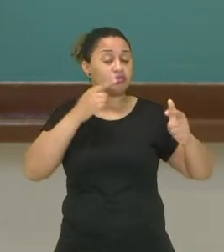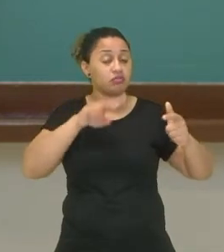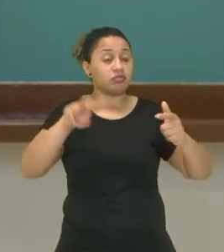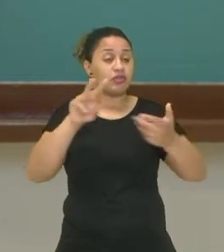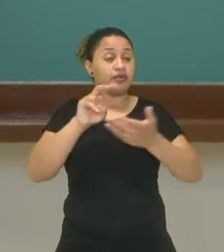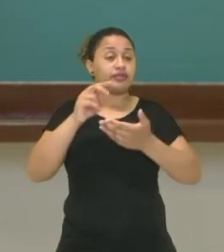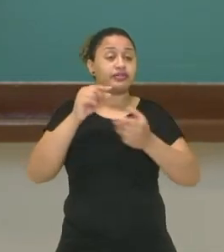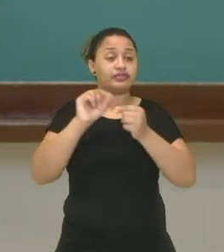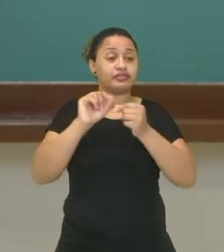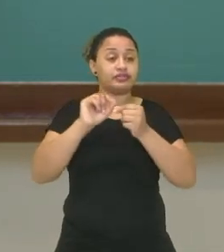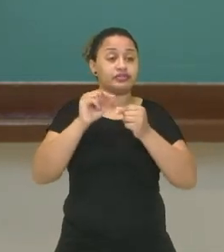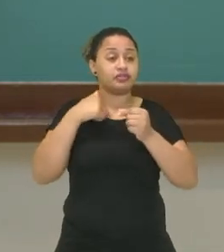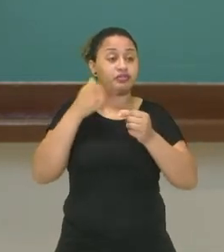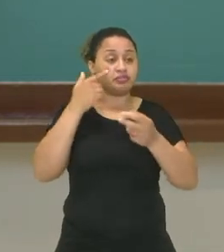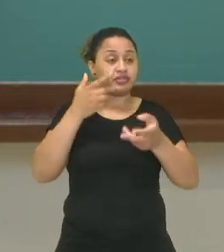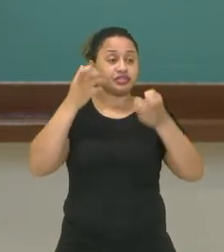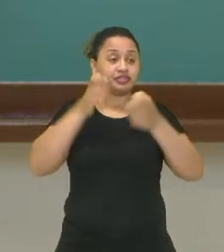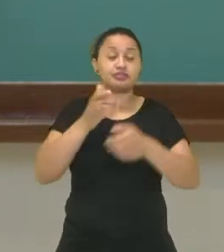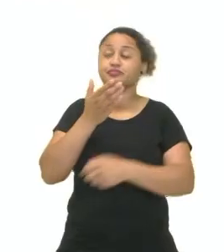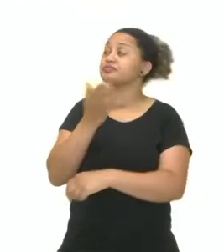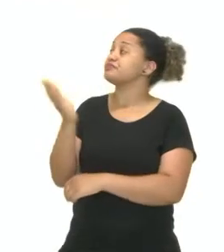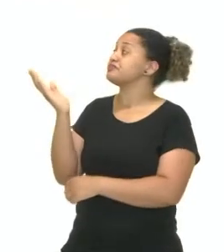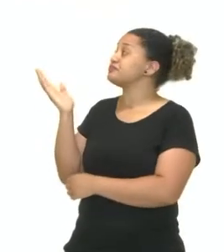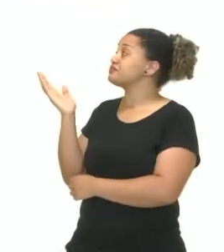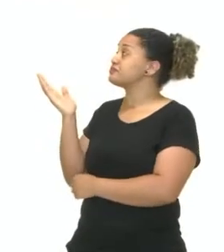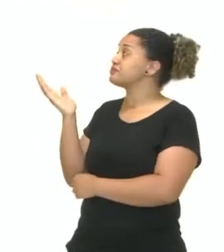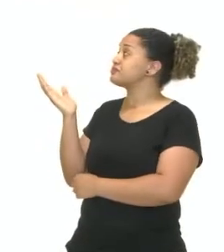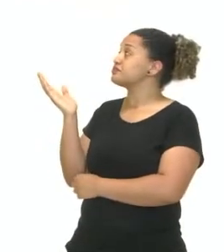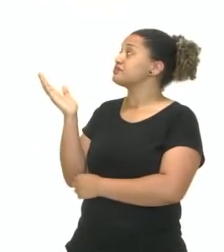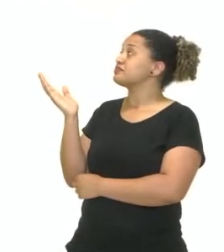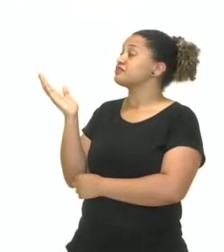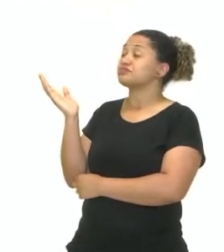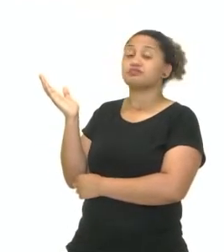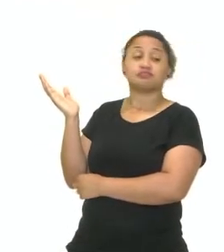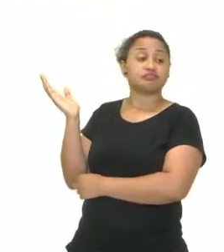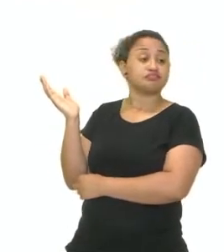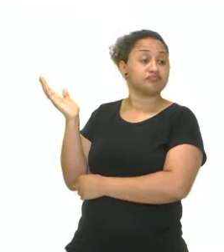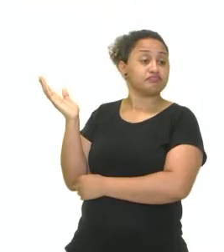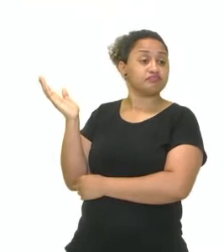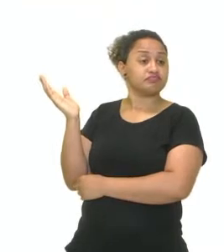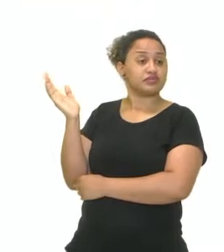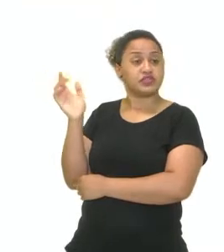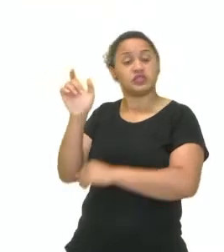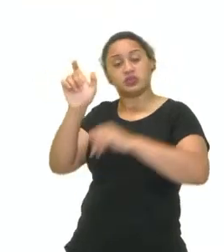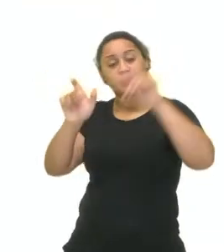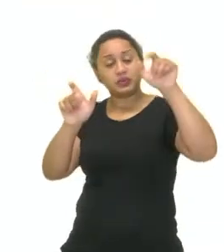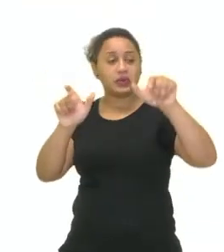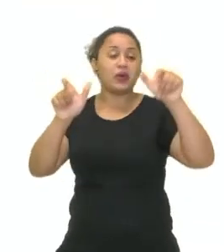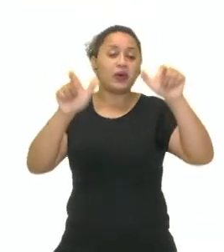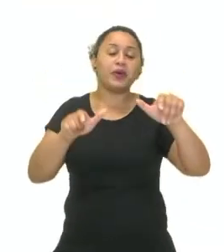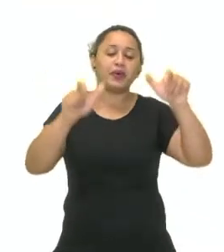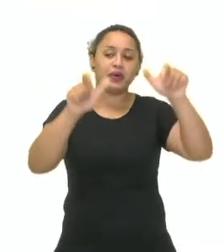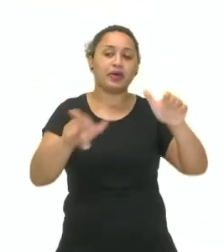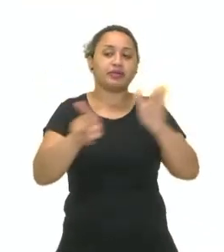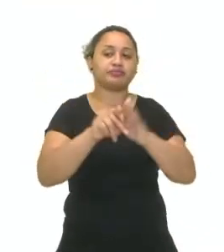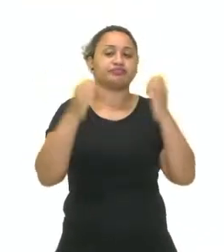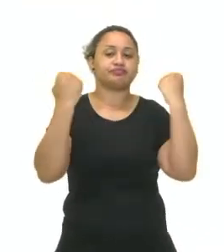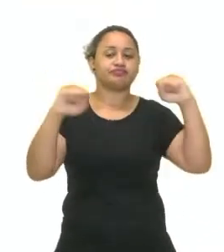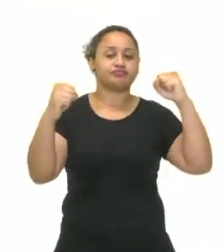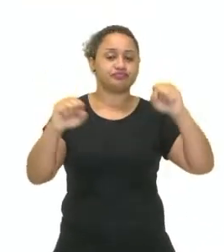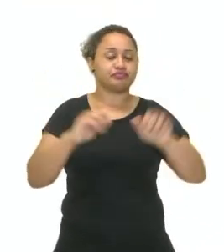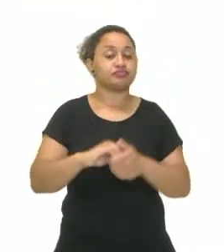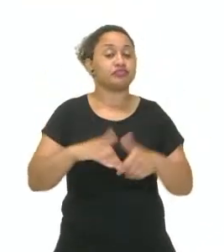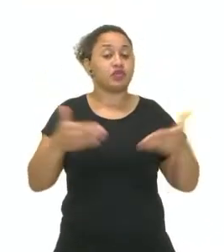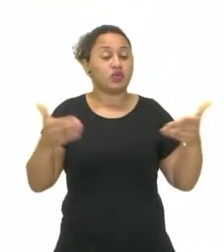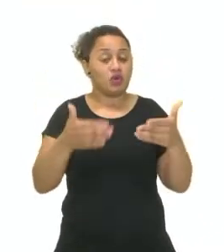duas pessoas na academia. Então, a ginástica hoje, muitas vezes, está associada apenas àquela